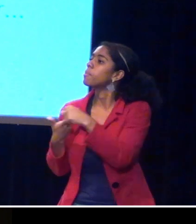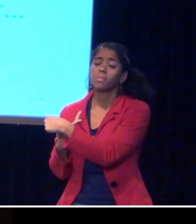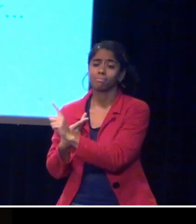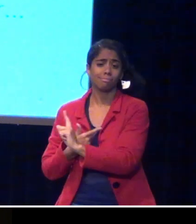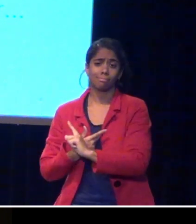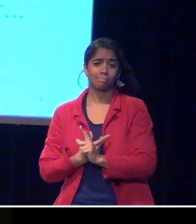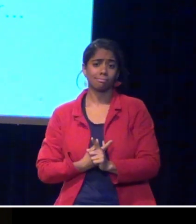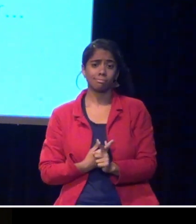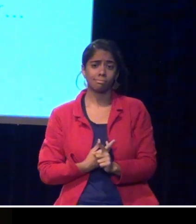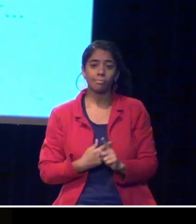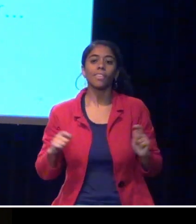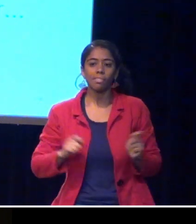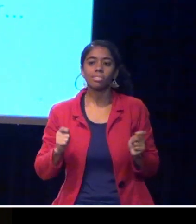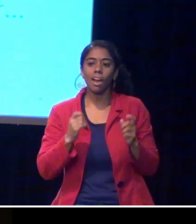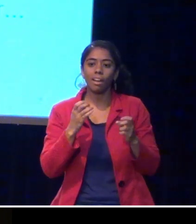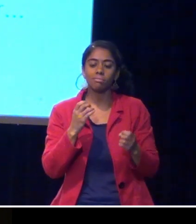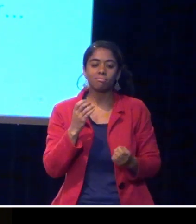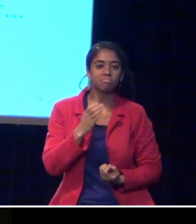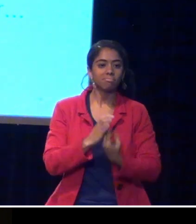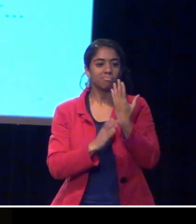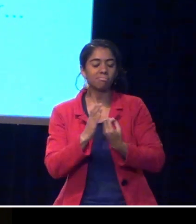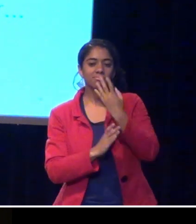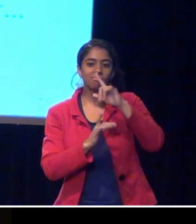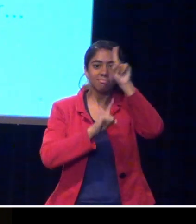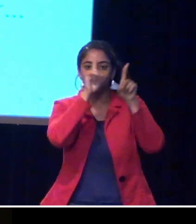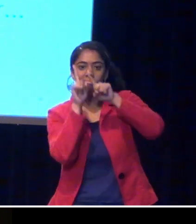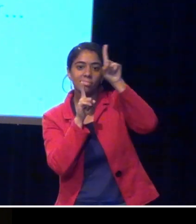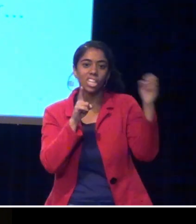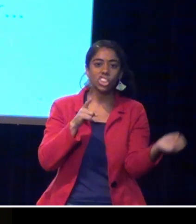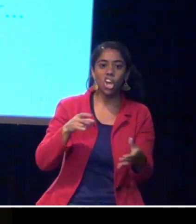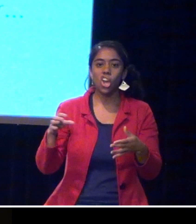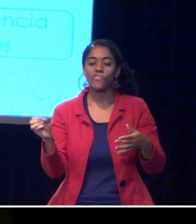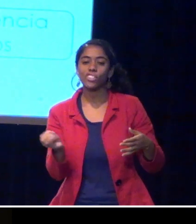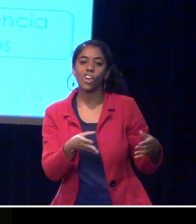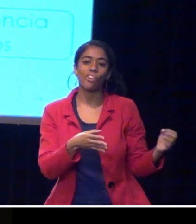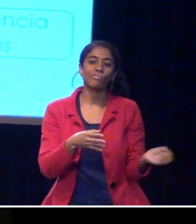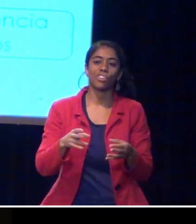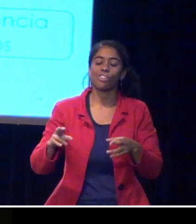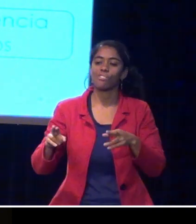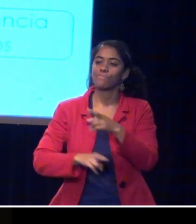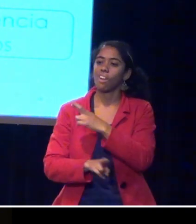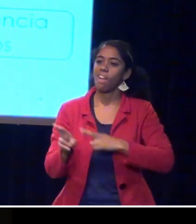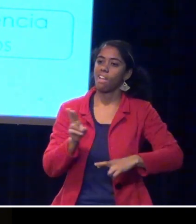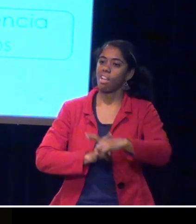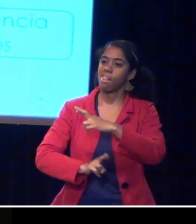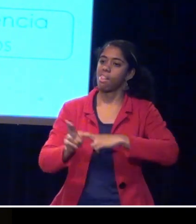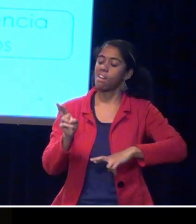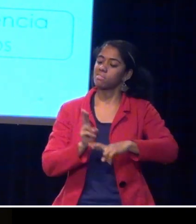uma nova maneira de criar, reconfigurar e inovar as nossas relações.